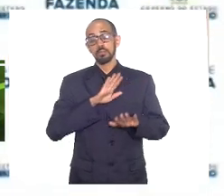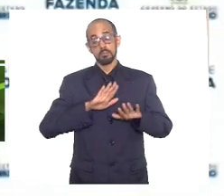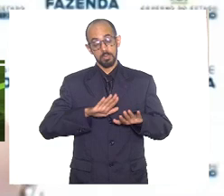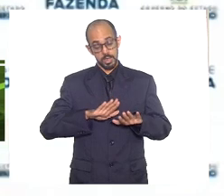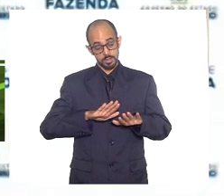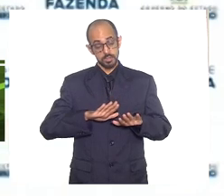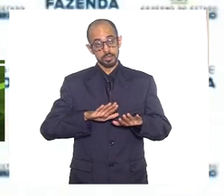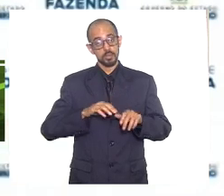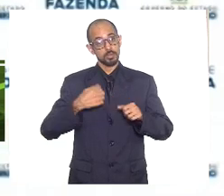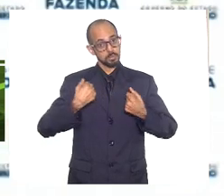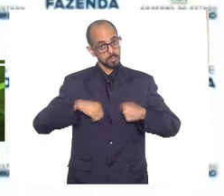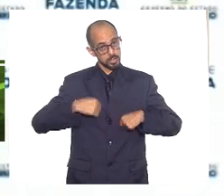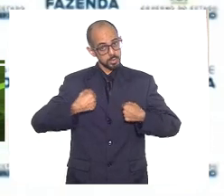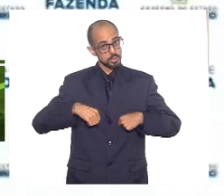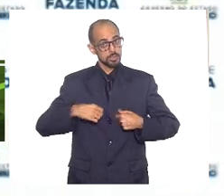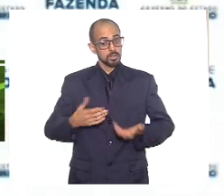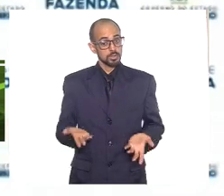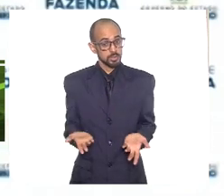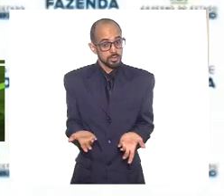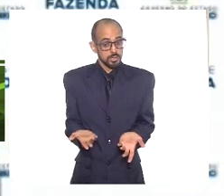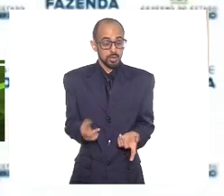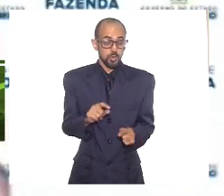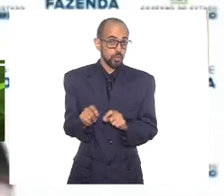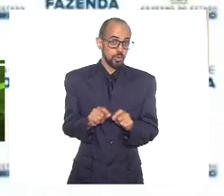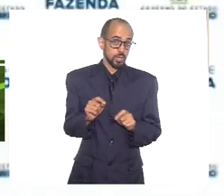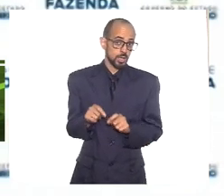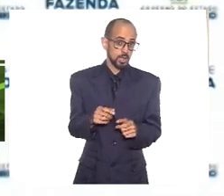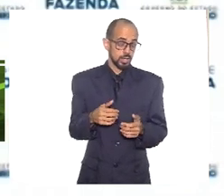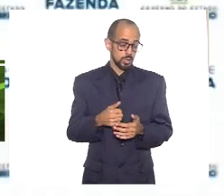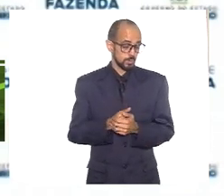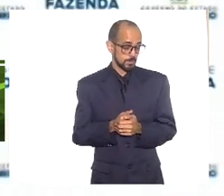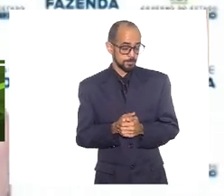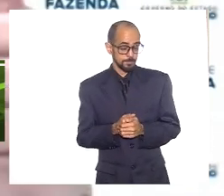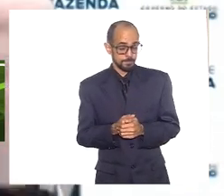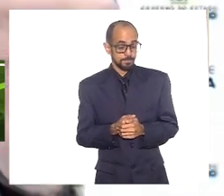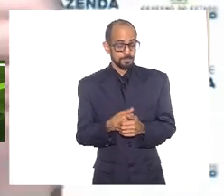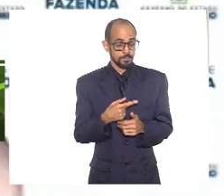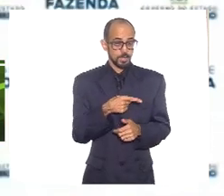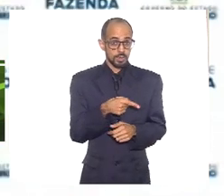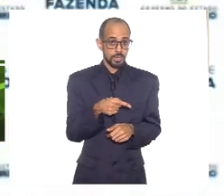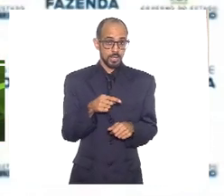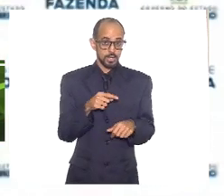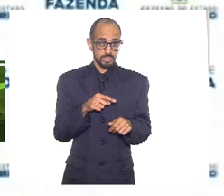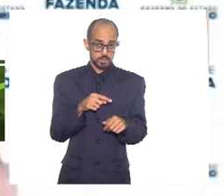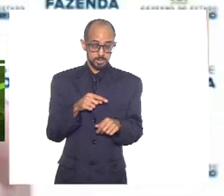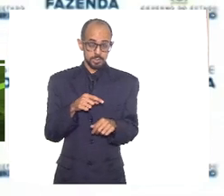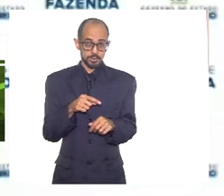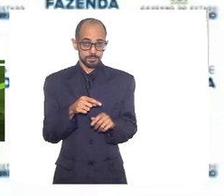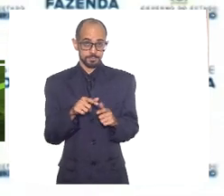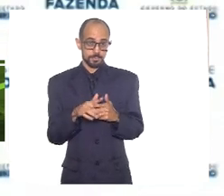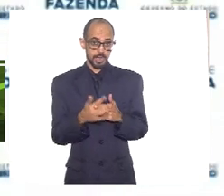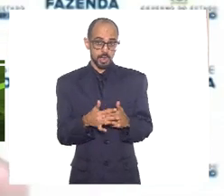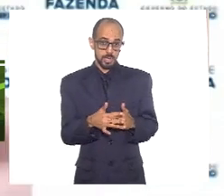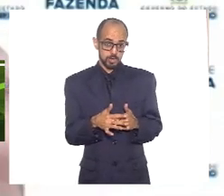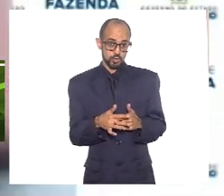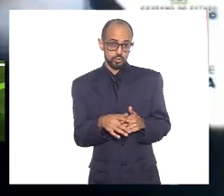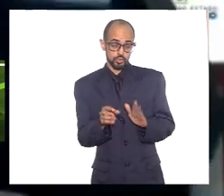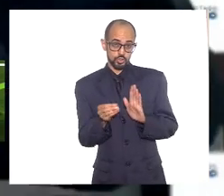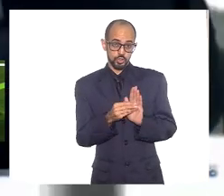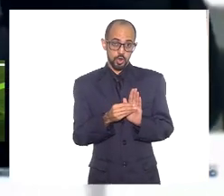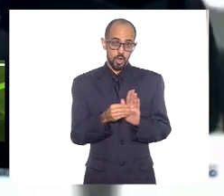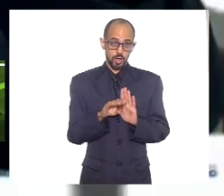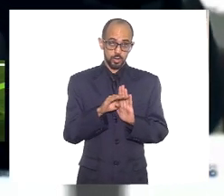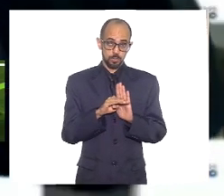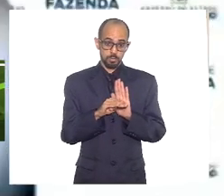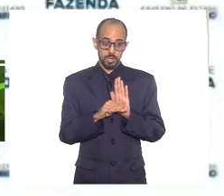é necessário que nesse reajuste que se venha colocar no plano, também